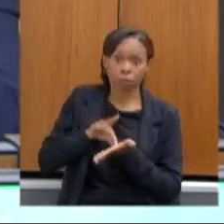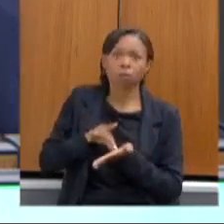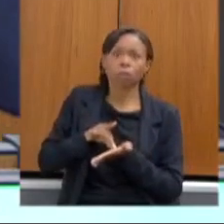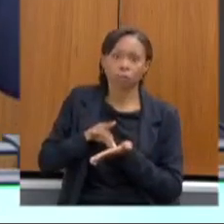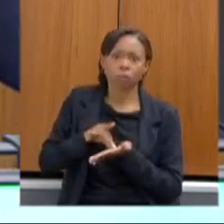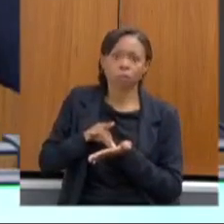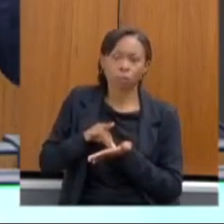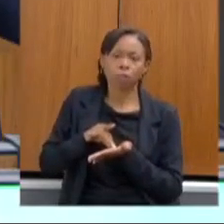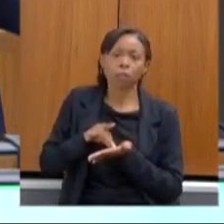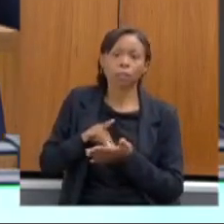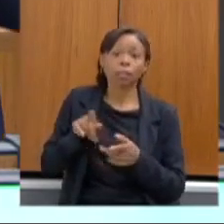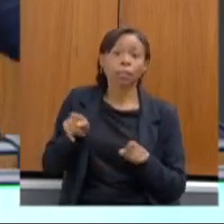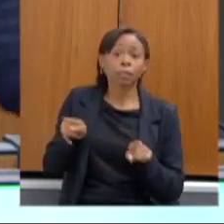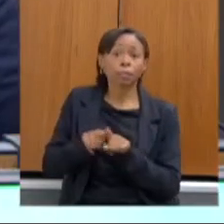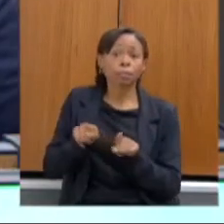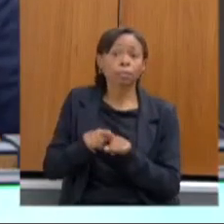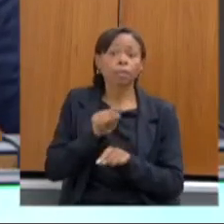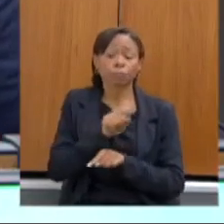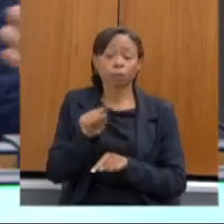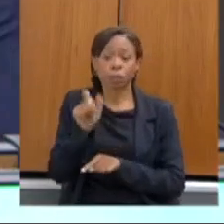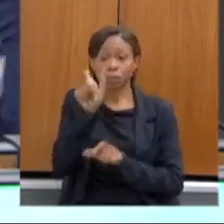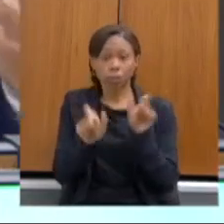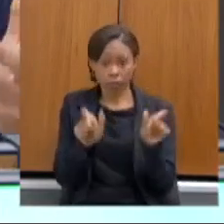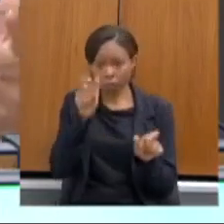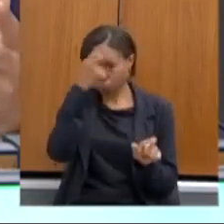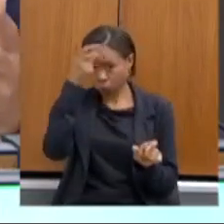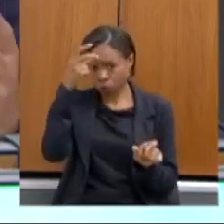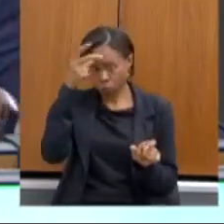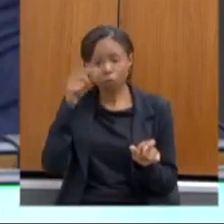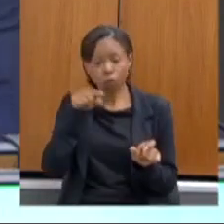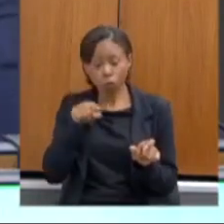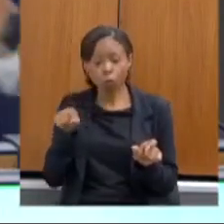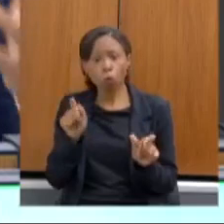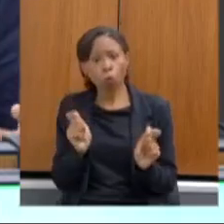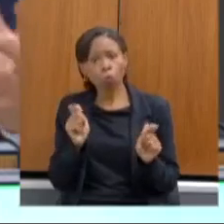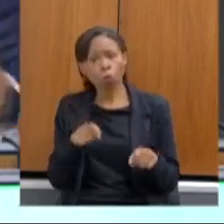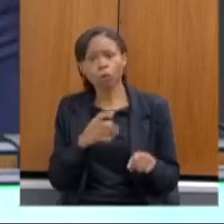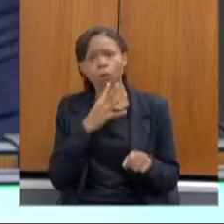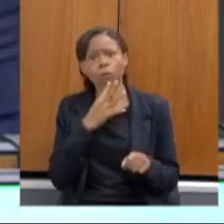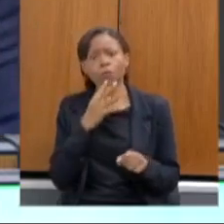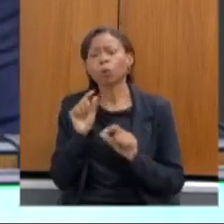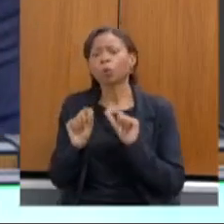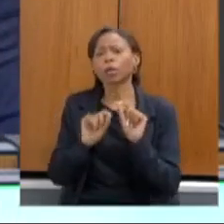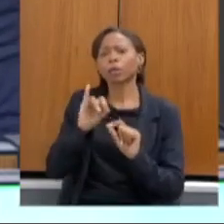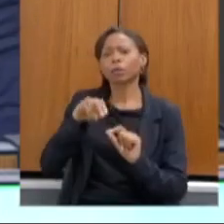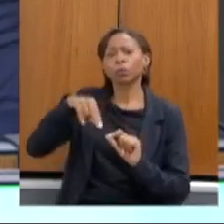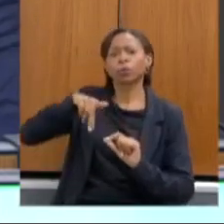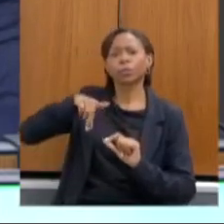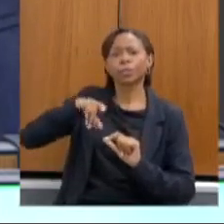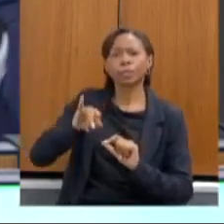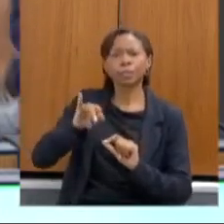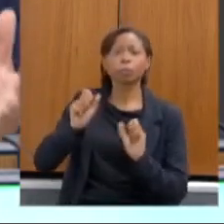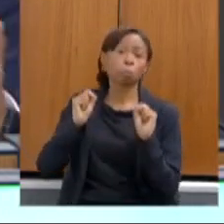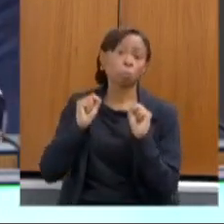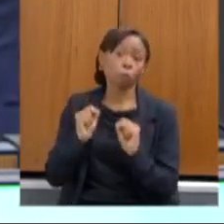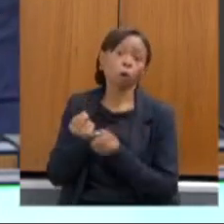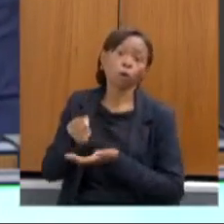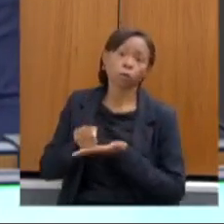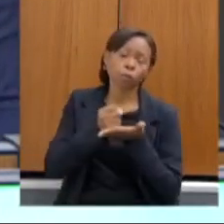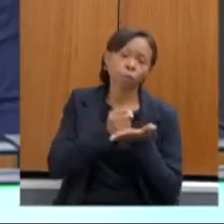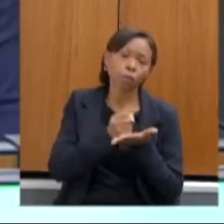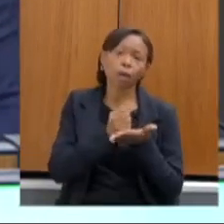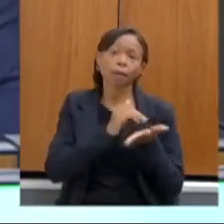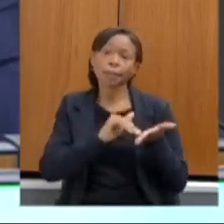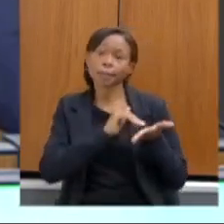e efetivas que ele possa conhecer também o que que o índio pode fazer por ele né O que que a secretaria se o